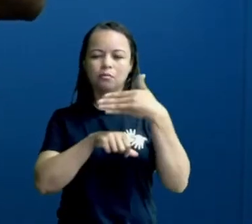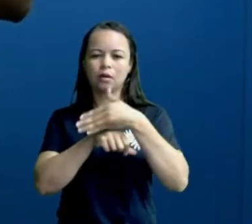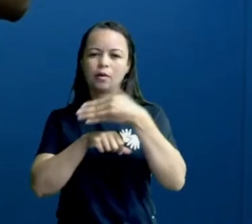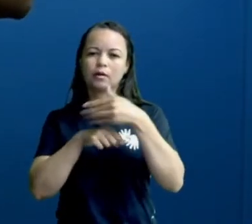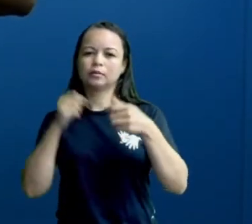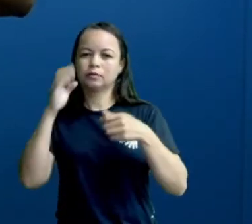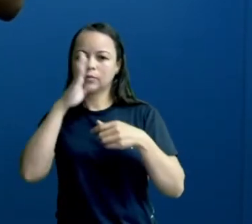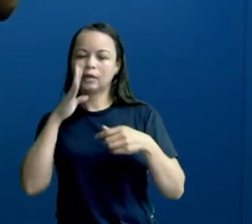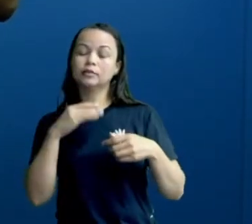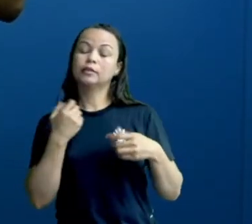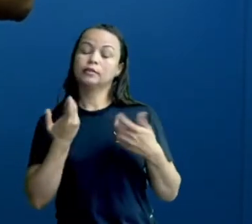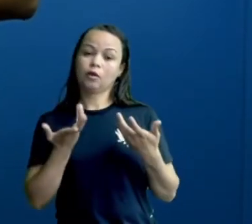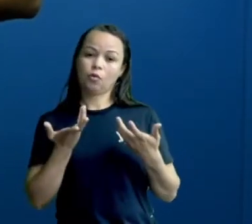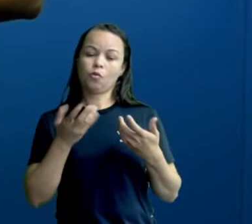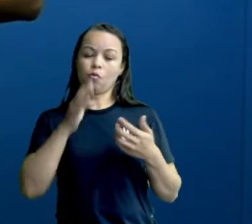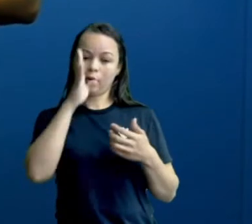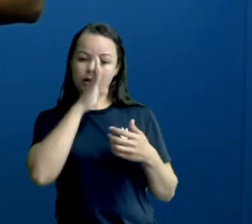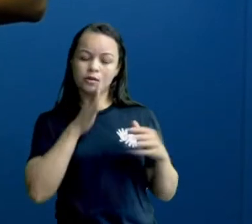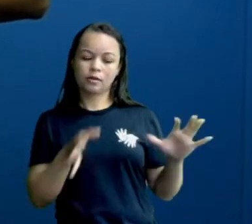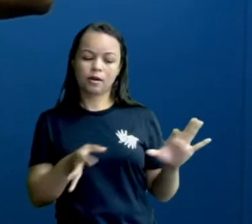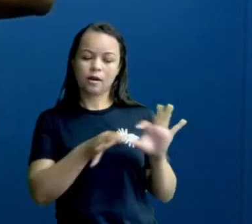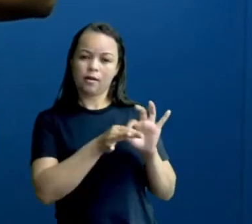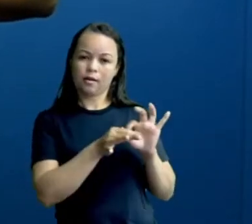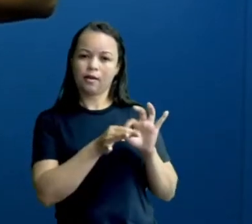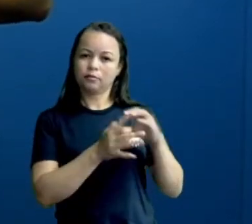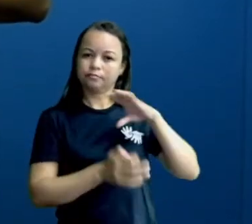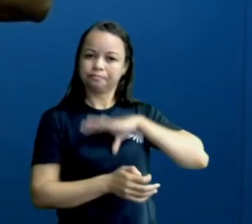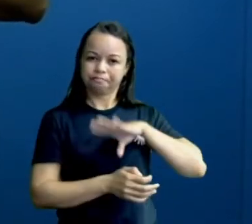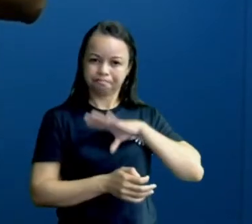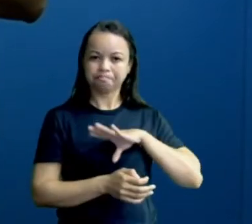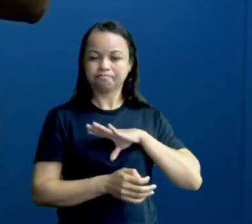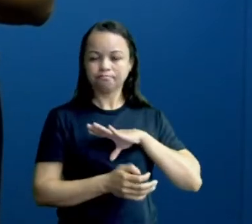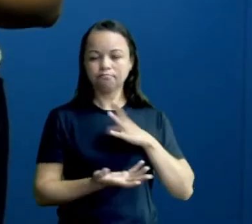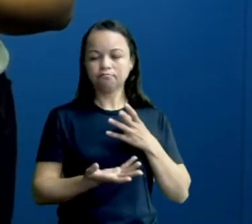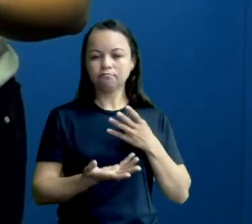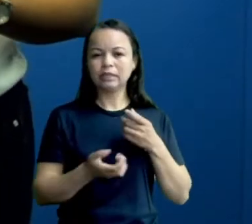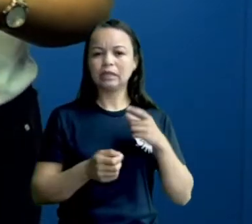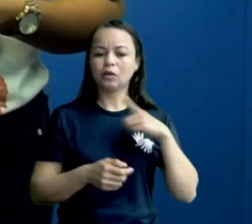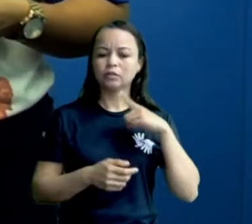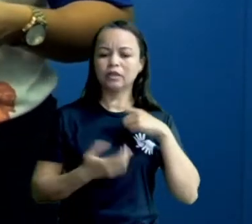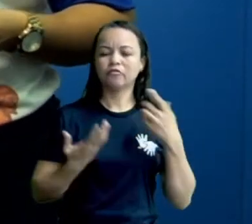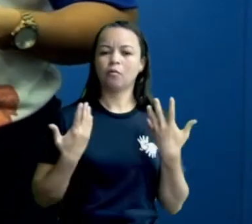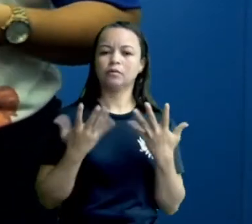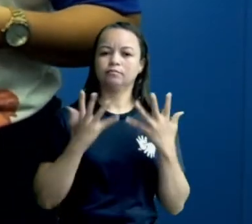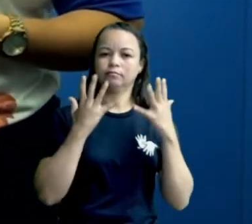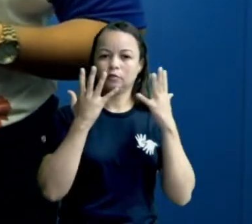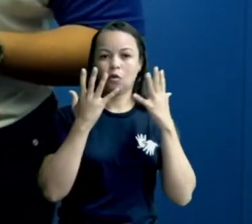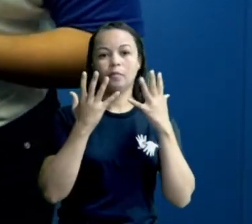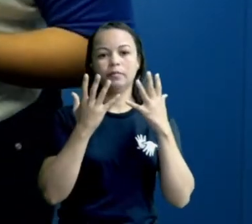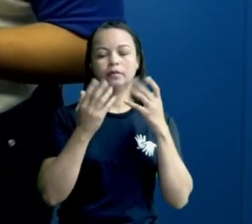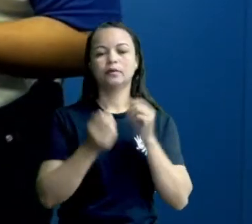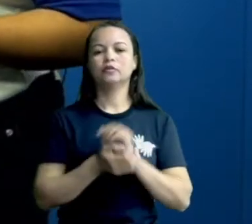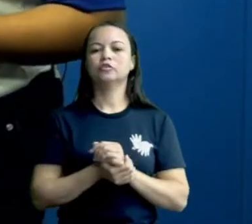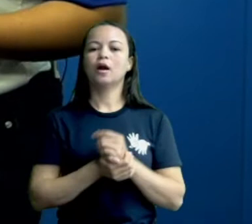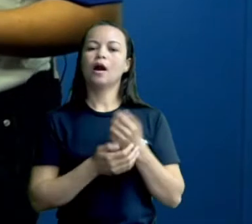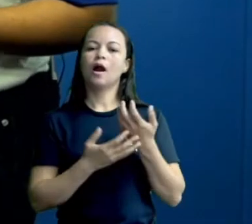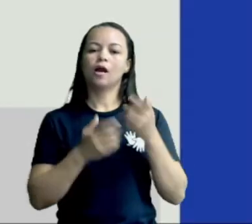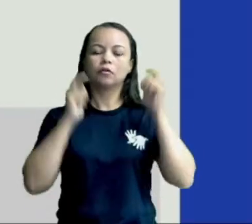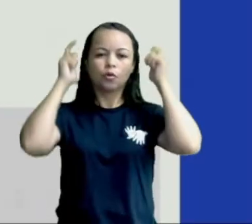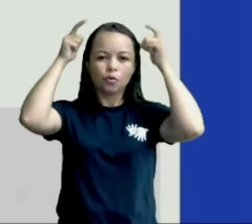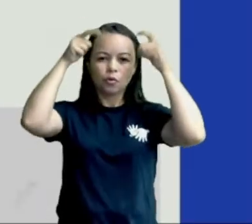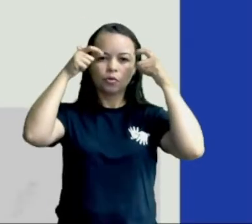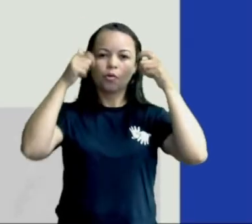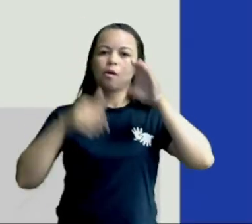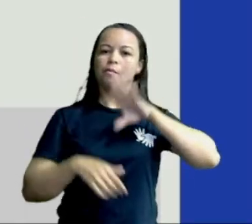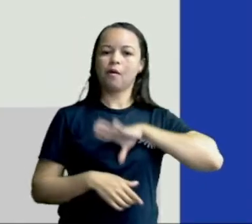Brasil ainda era muito ligado a Portugal. Então, sempre tinha formas de homenagear a coroa